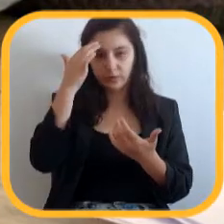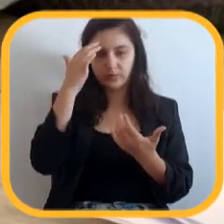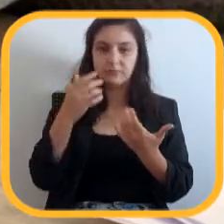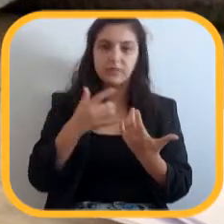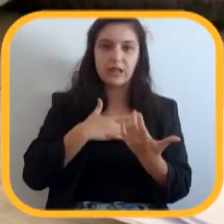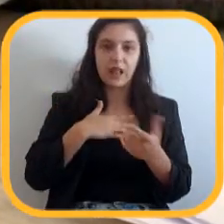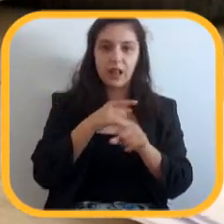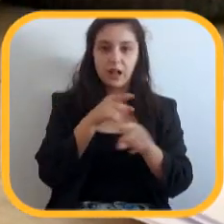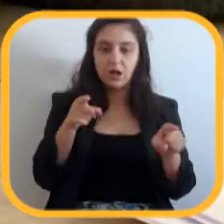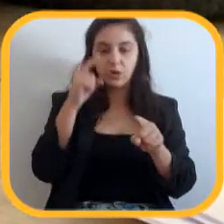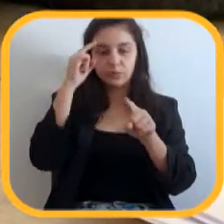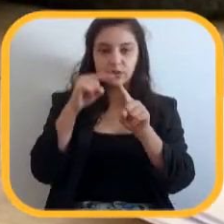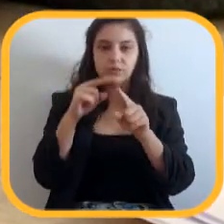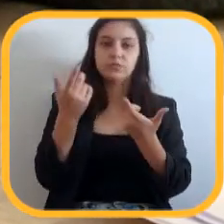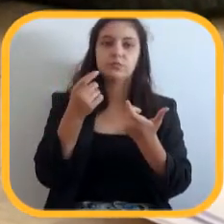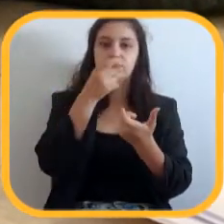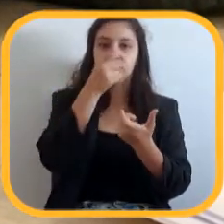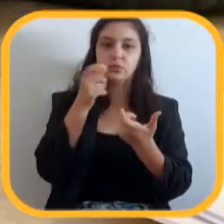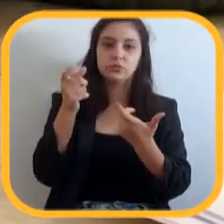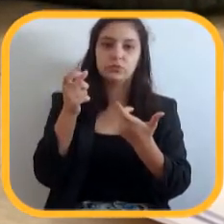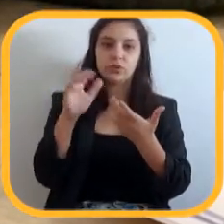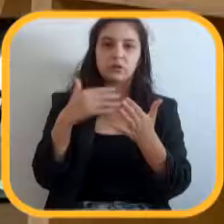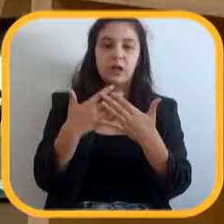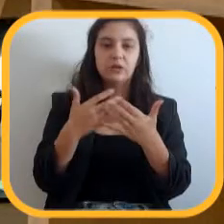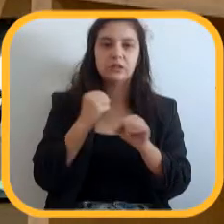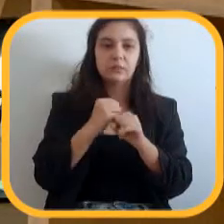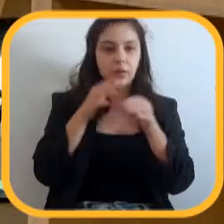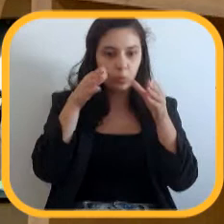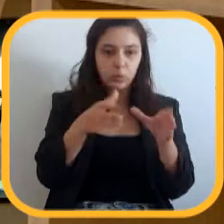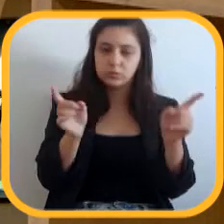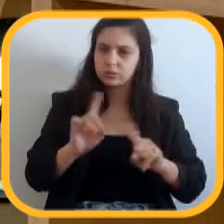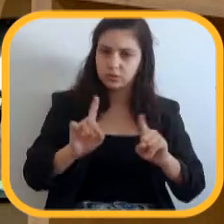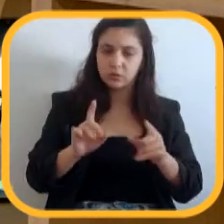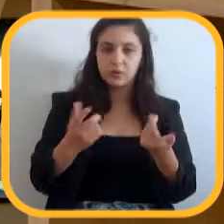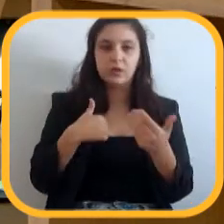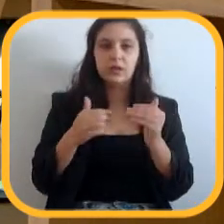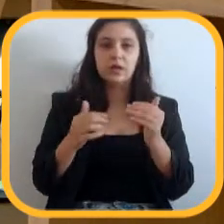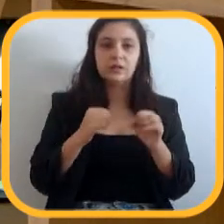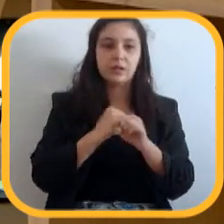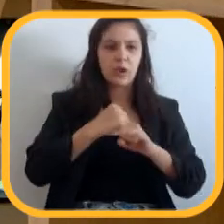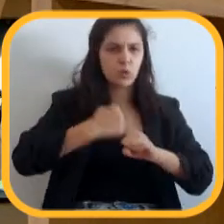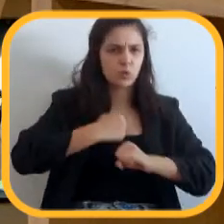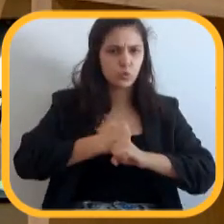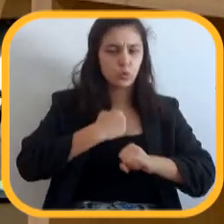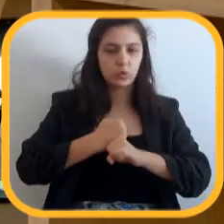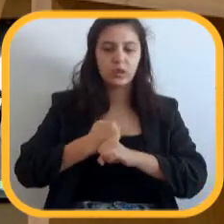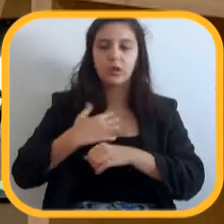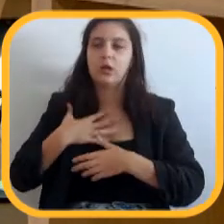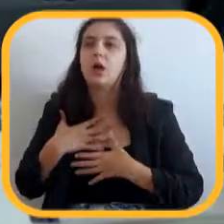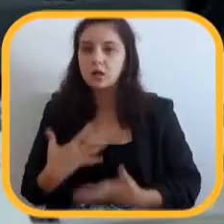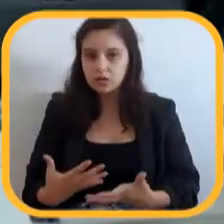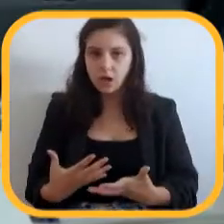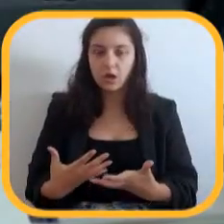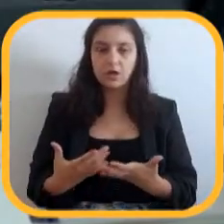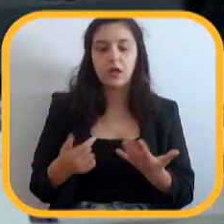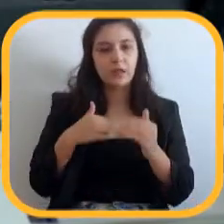o primeiro passo para que os trabalhadores não fiquem sobrecarregados. A linha entre o trabalho árduo e o estado de esgotamento é ténue e